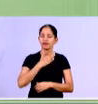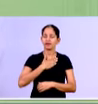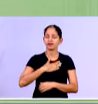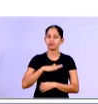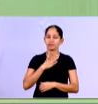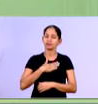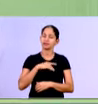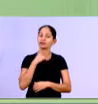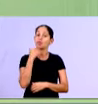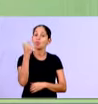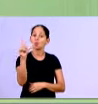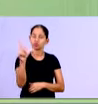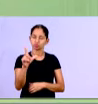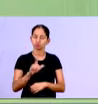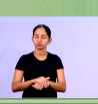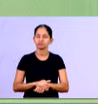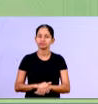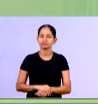o próximo.